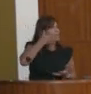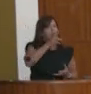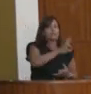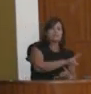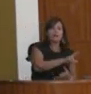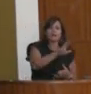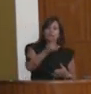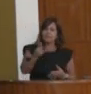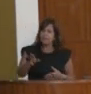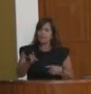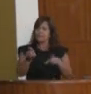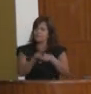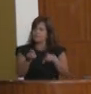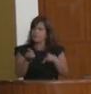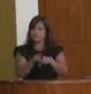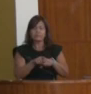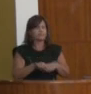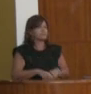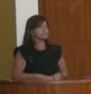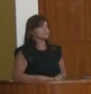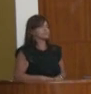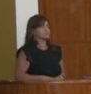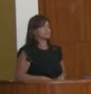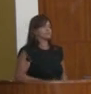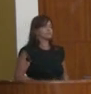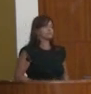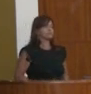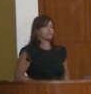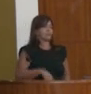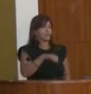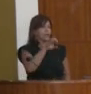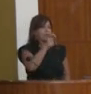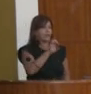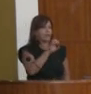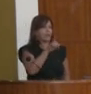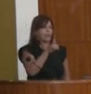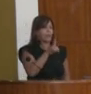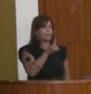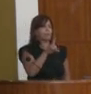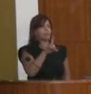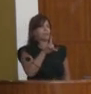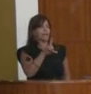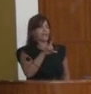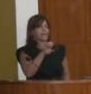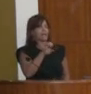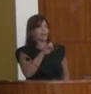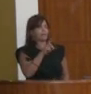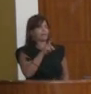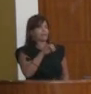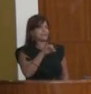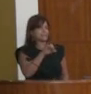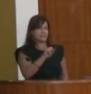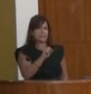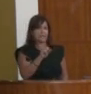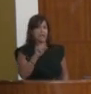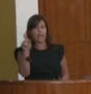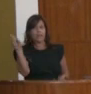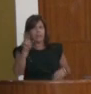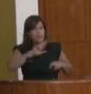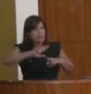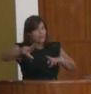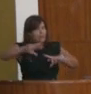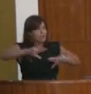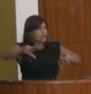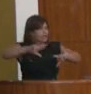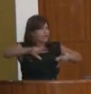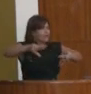também. Esse menino é mole. Então, a epilepsia ela é uma doença, ela não entra no quadro da